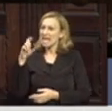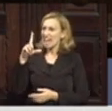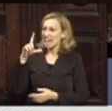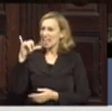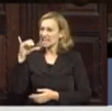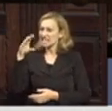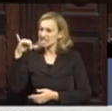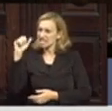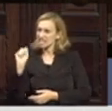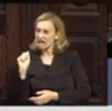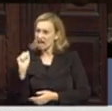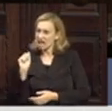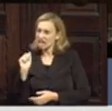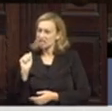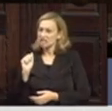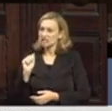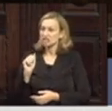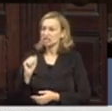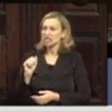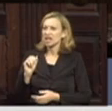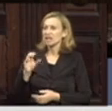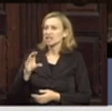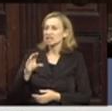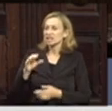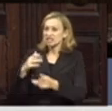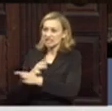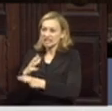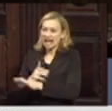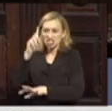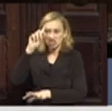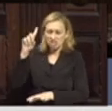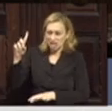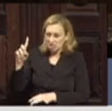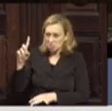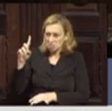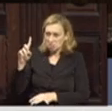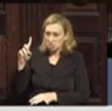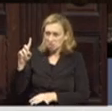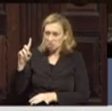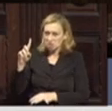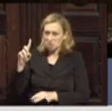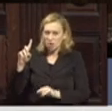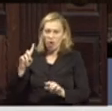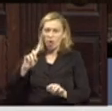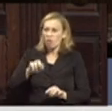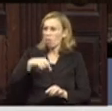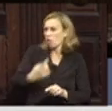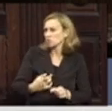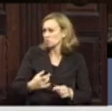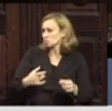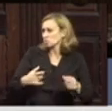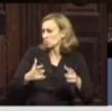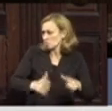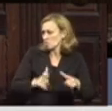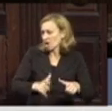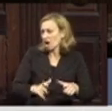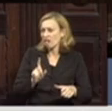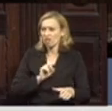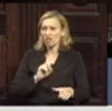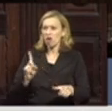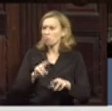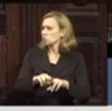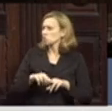segurança pública não estão atentas ao que está acontecendo exatamente em Jacarepaguá, deputado Carlos Osório, que conhece